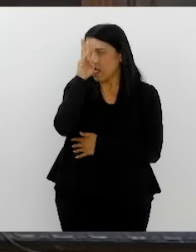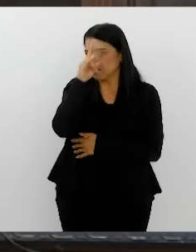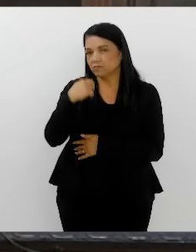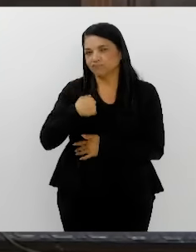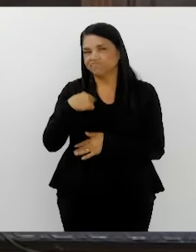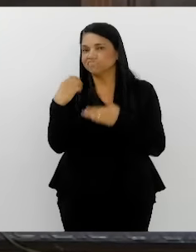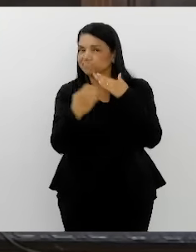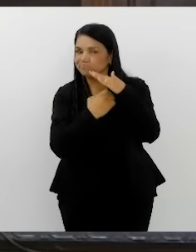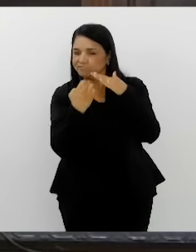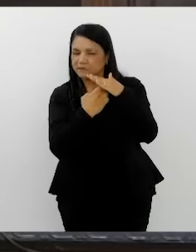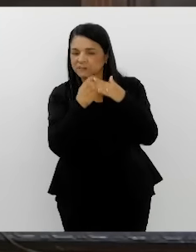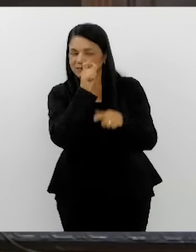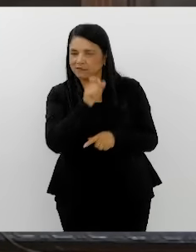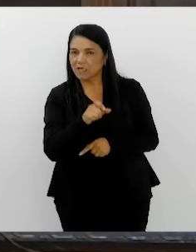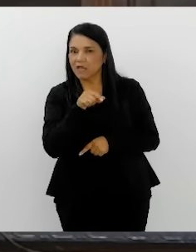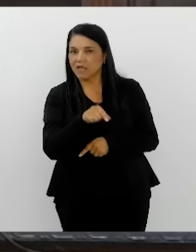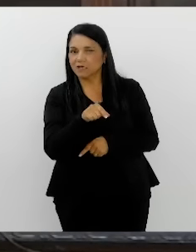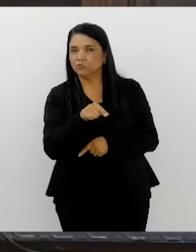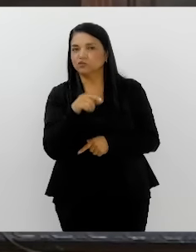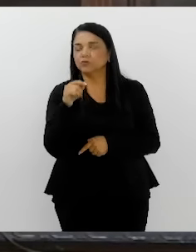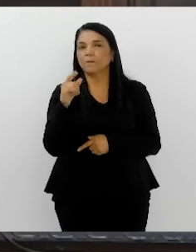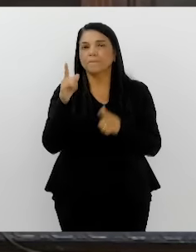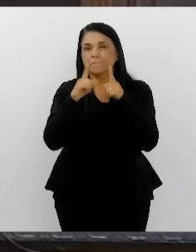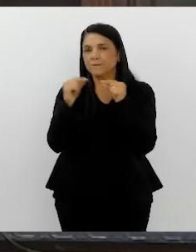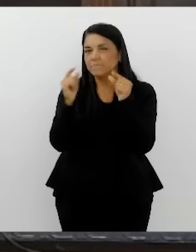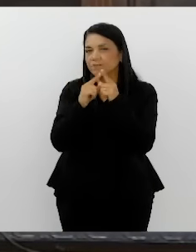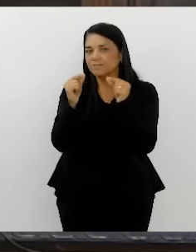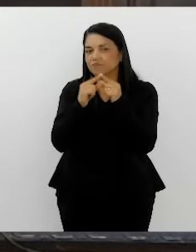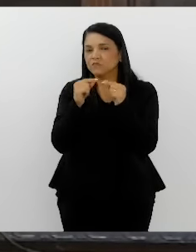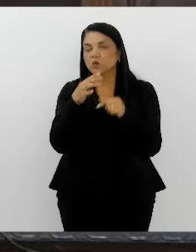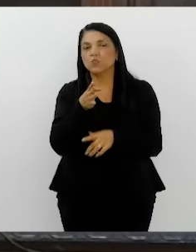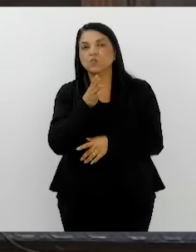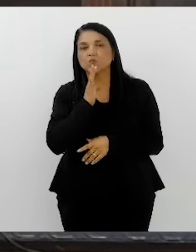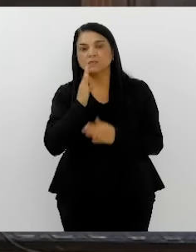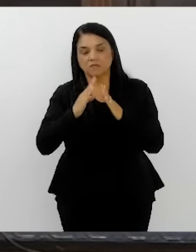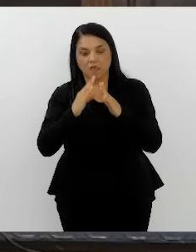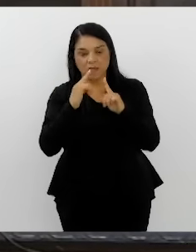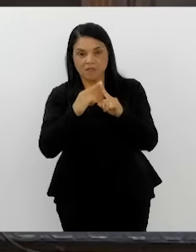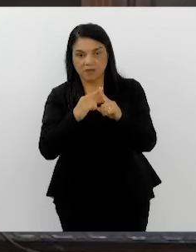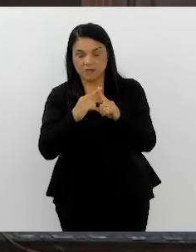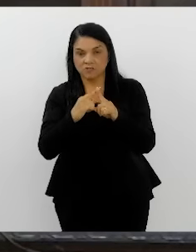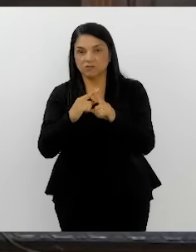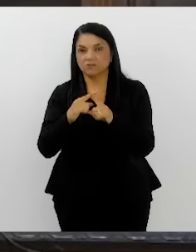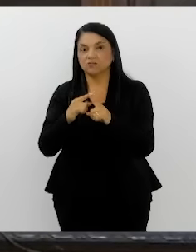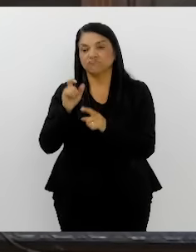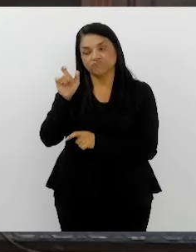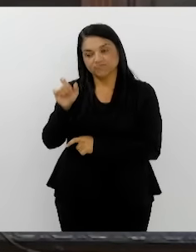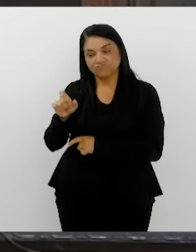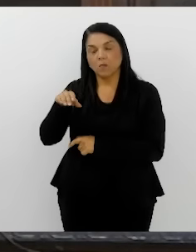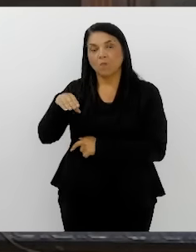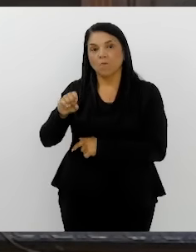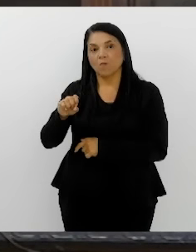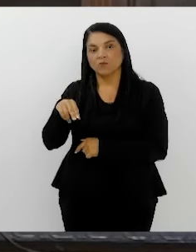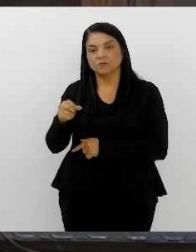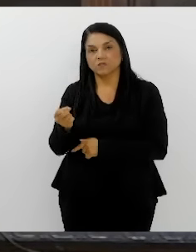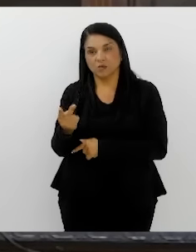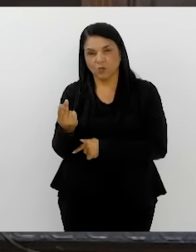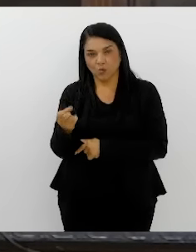empresário de Brasília conhecer uma das igrejas que Monsenhor João Clar construiu, e ele disse para aquele que vos fala